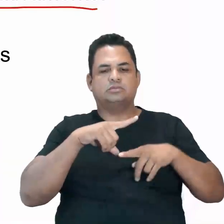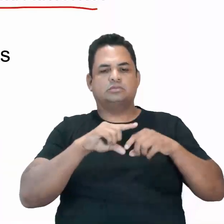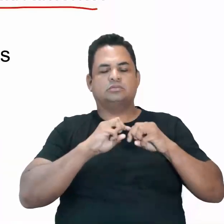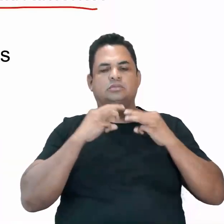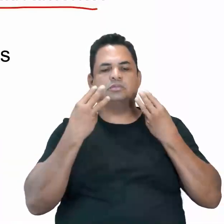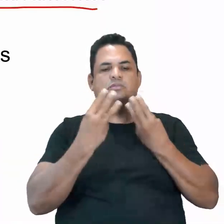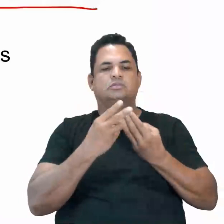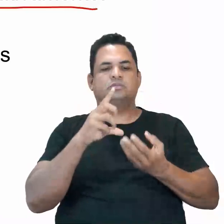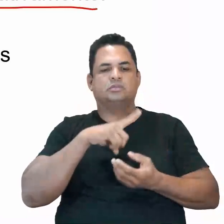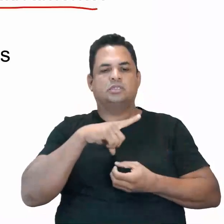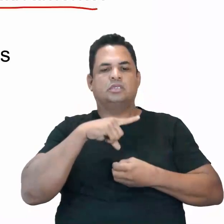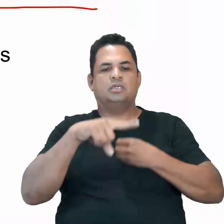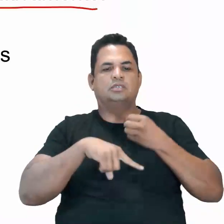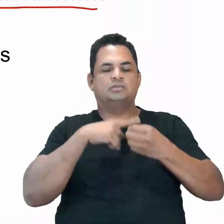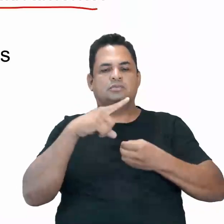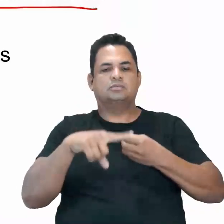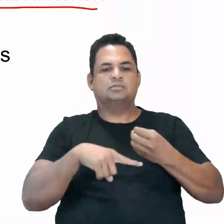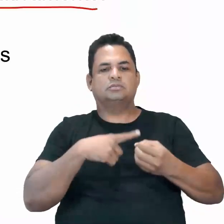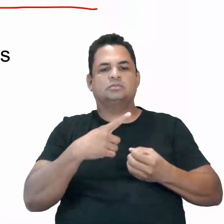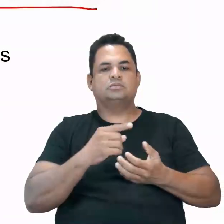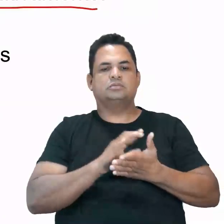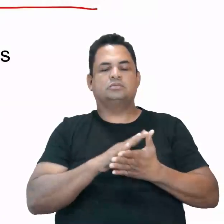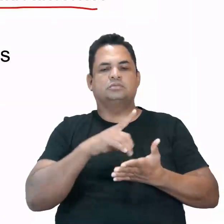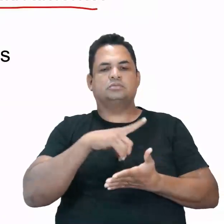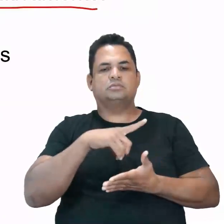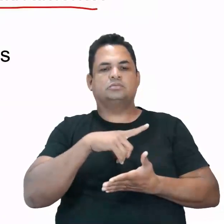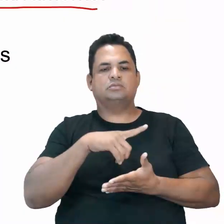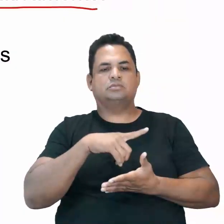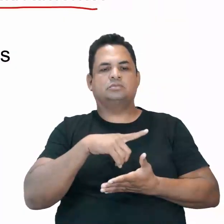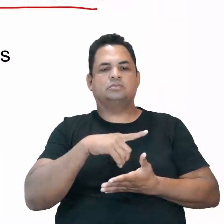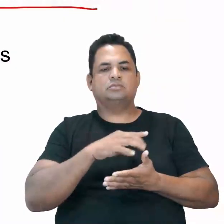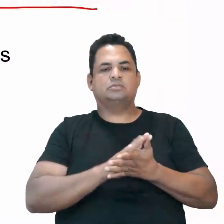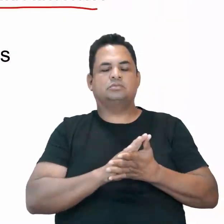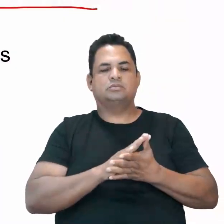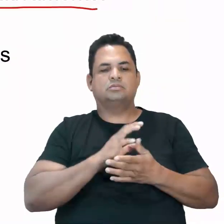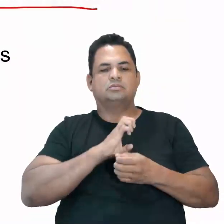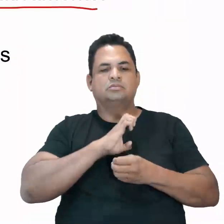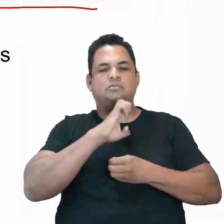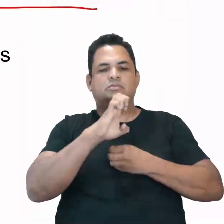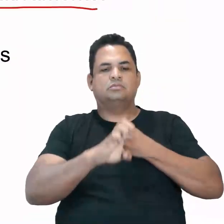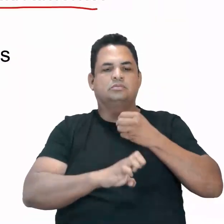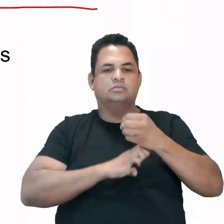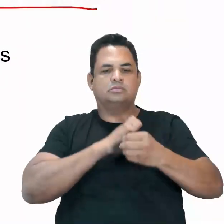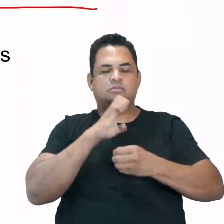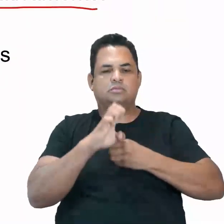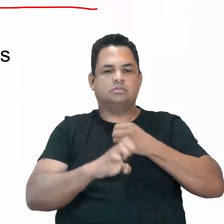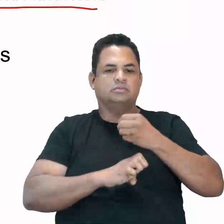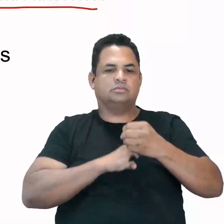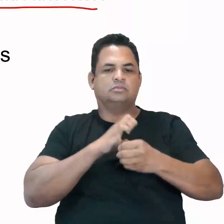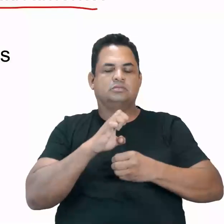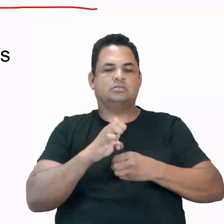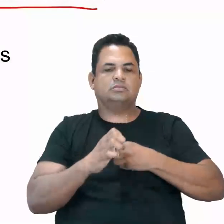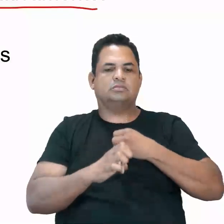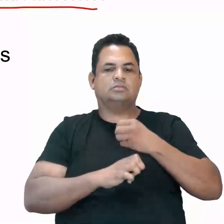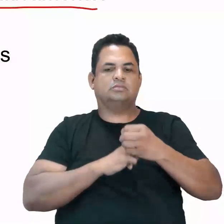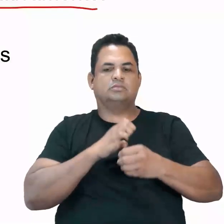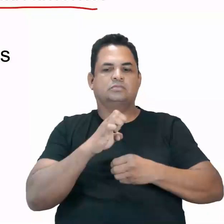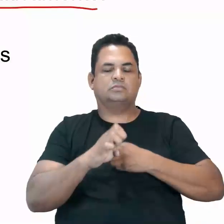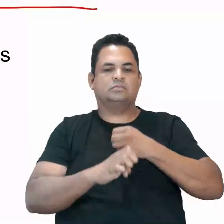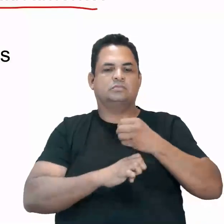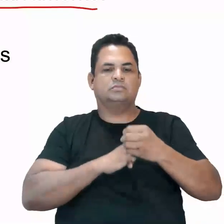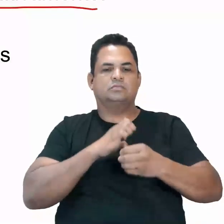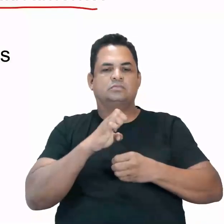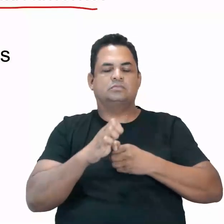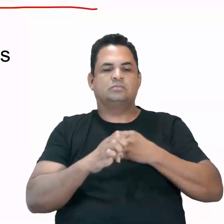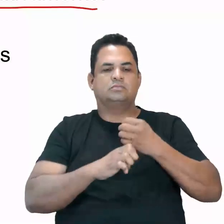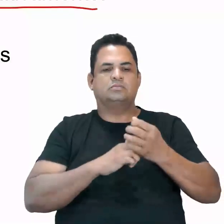constituída por átomo. E estes são constituídos por quem? Elétrons, que é o nosso assunto principal aqui, o nosso autor, né, de